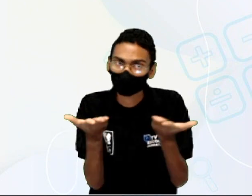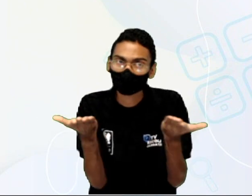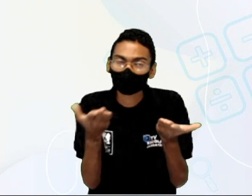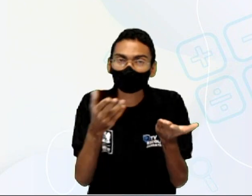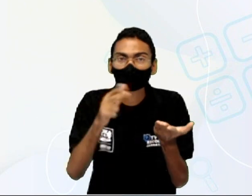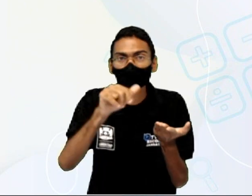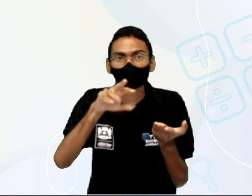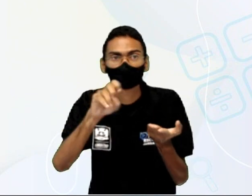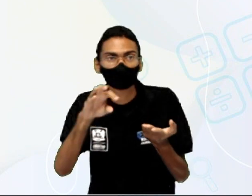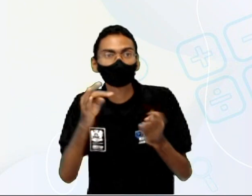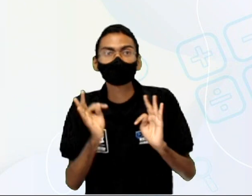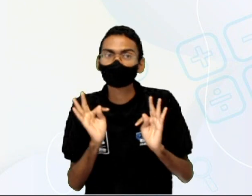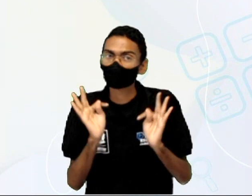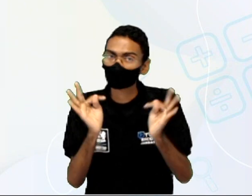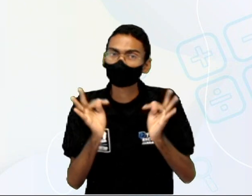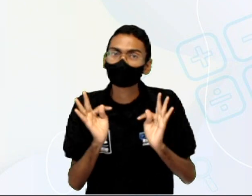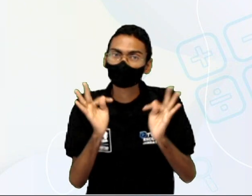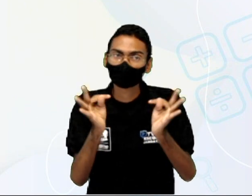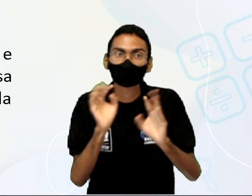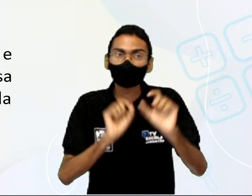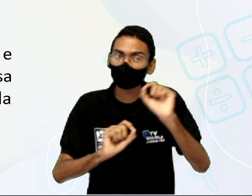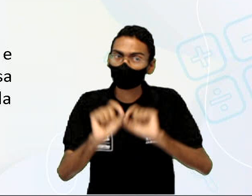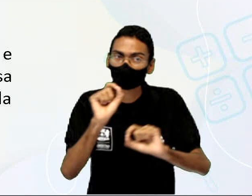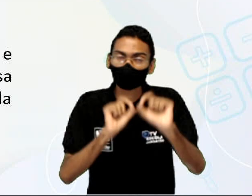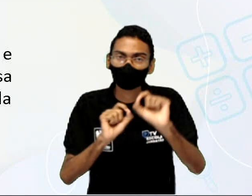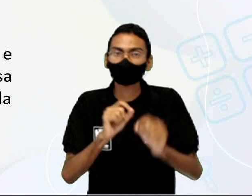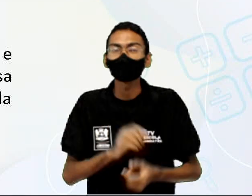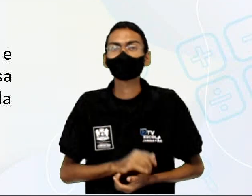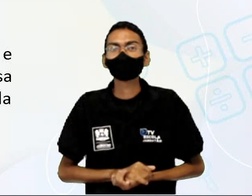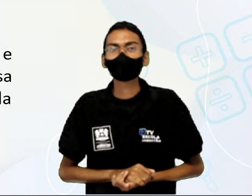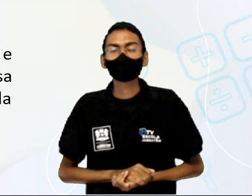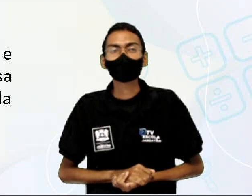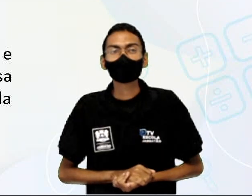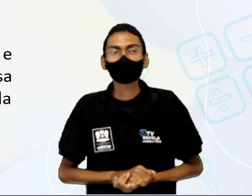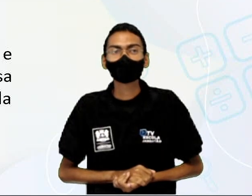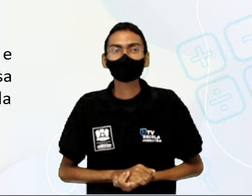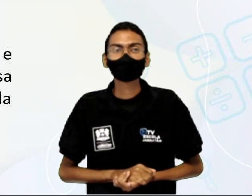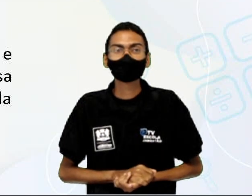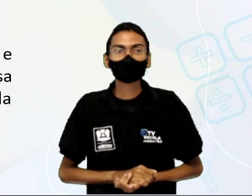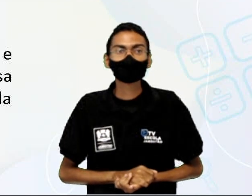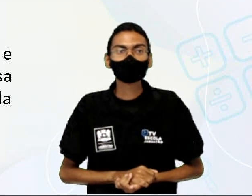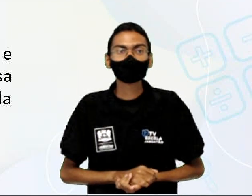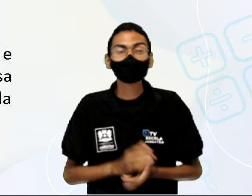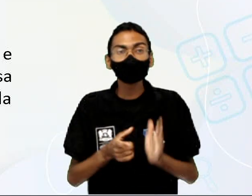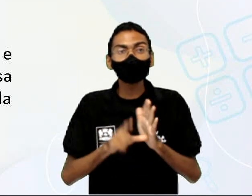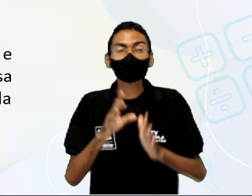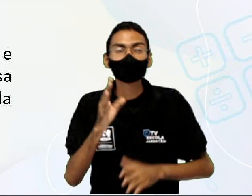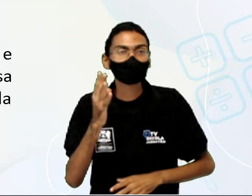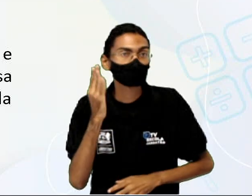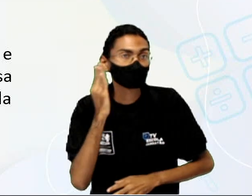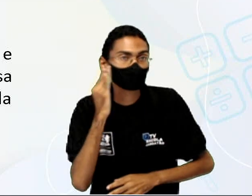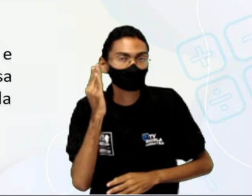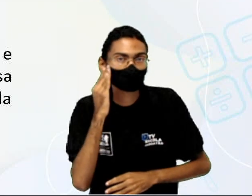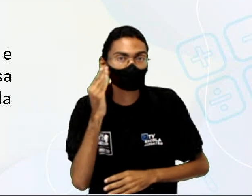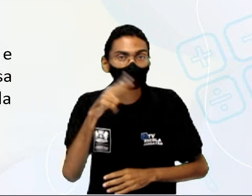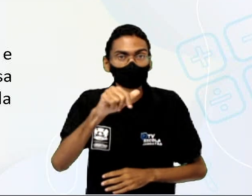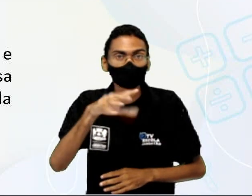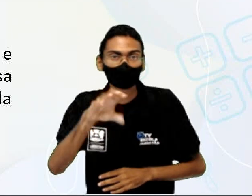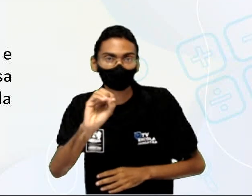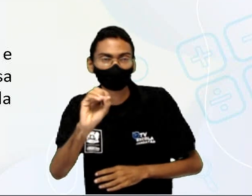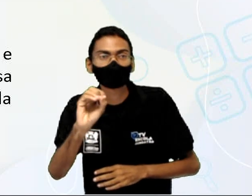o que é nanotecnologia? Antes de entender a nanotecnologia, precisamos entender o que